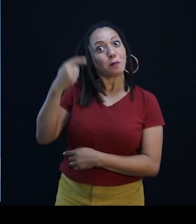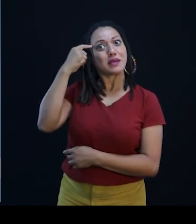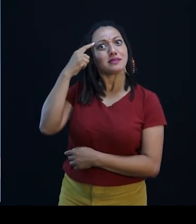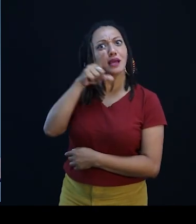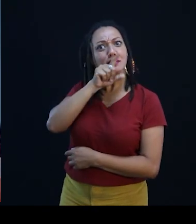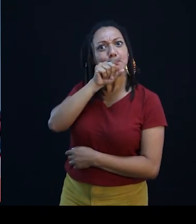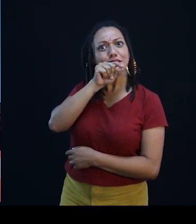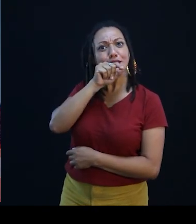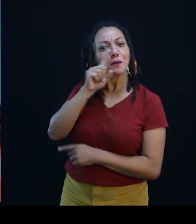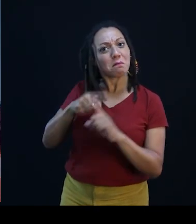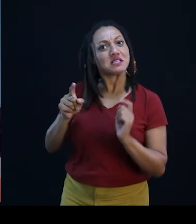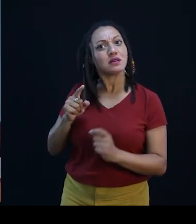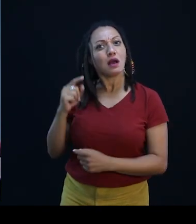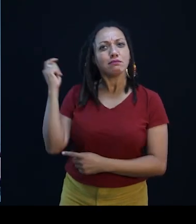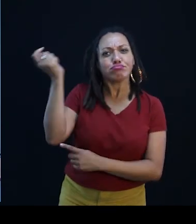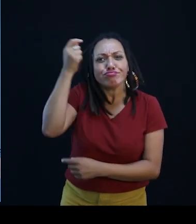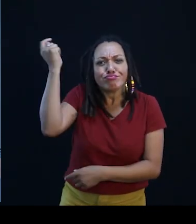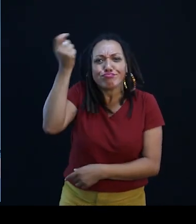viu?